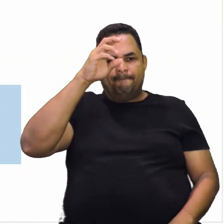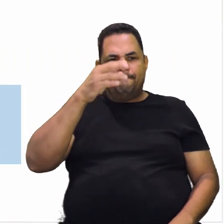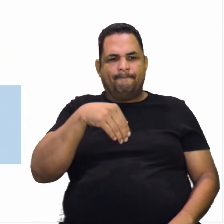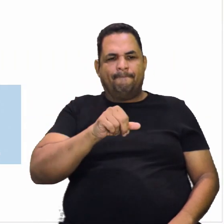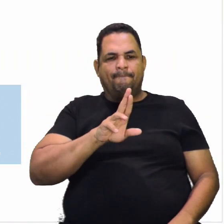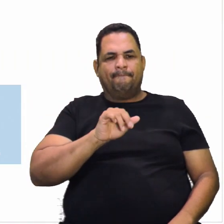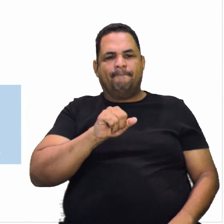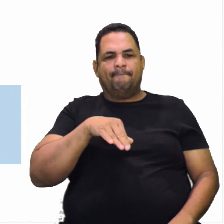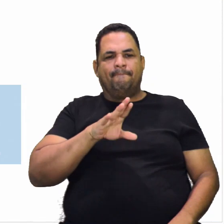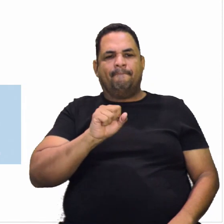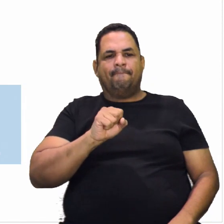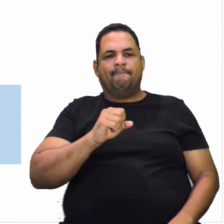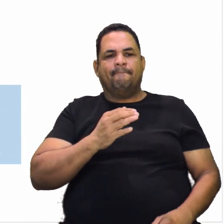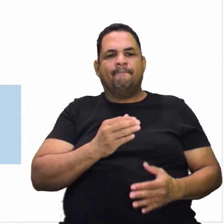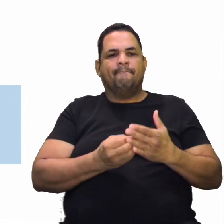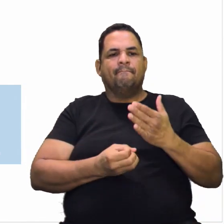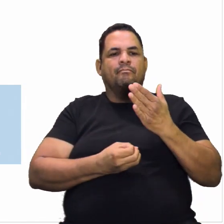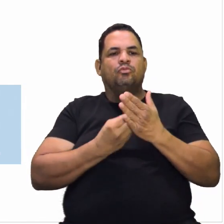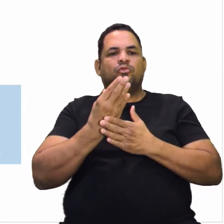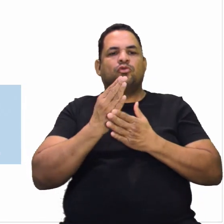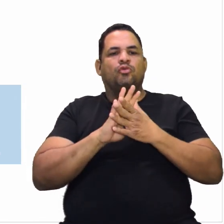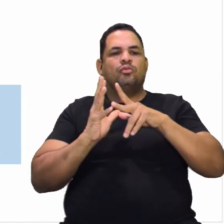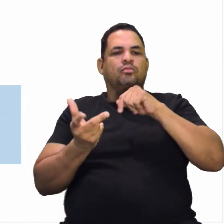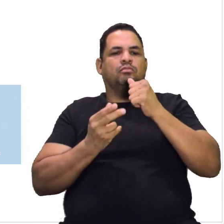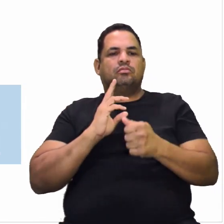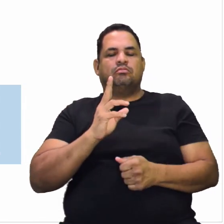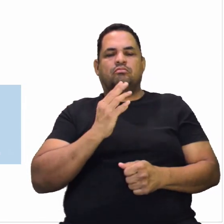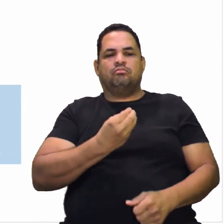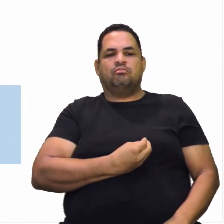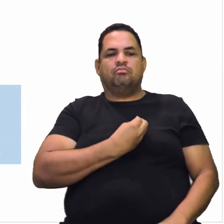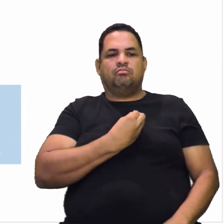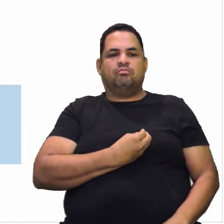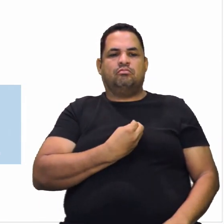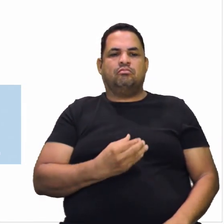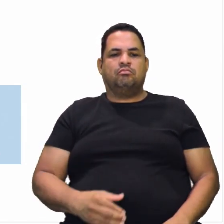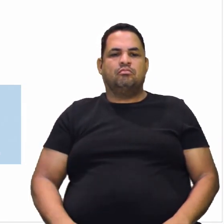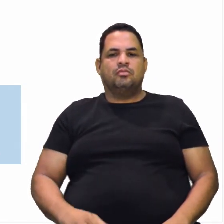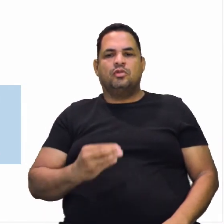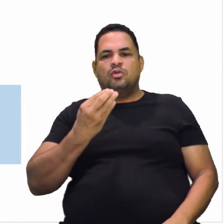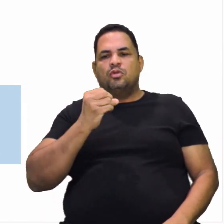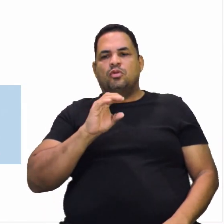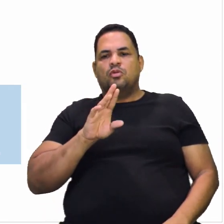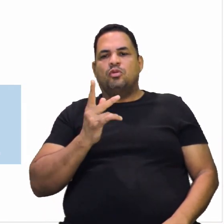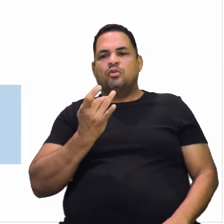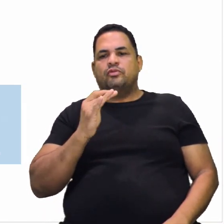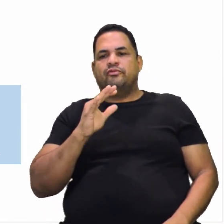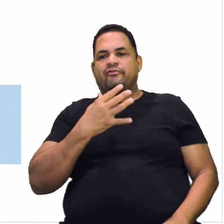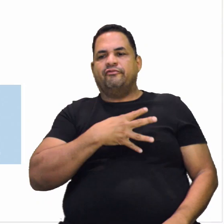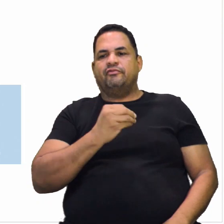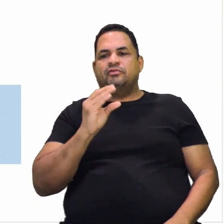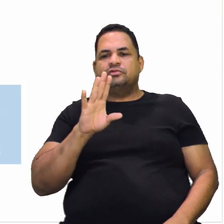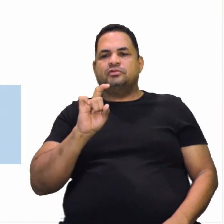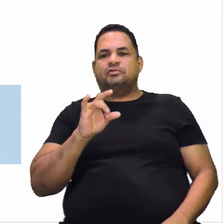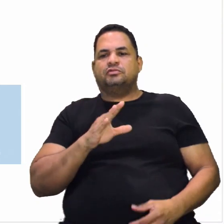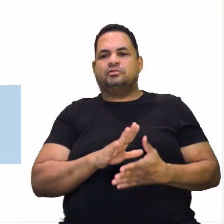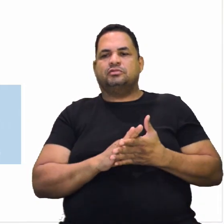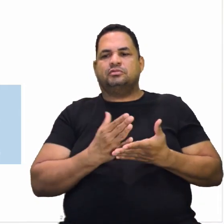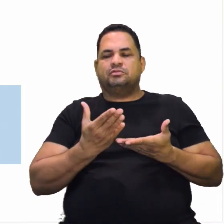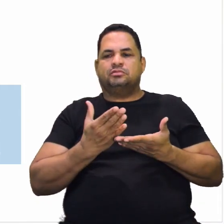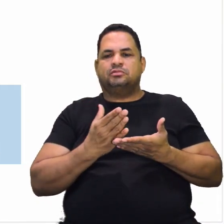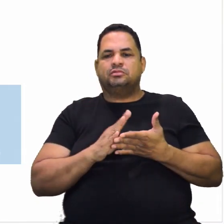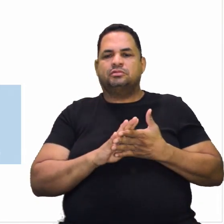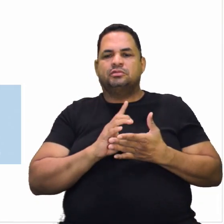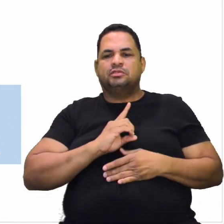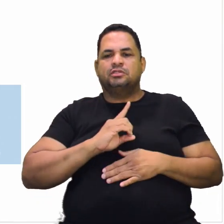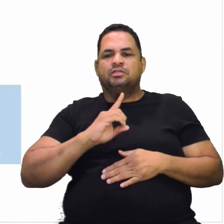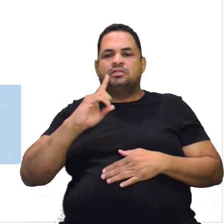o Amon-Ra, cria o mundo e mantém vivo. Horus, filho de Osíris, Sete, deus do caos e